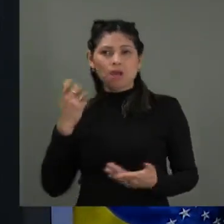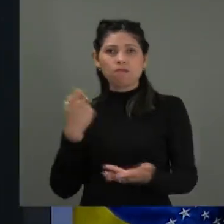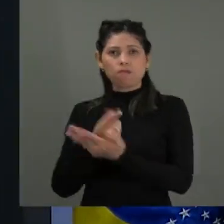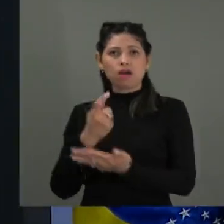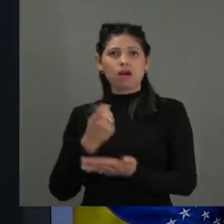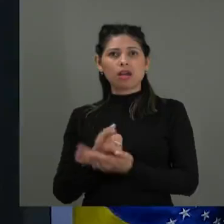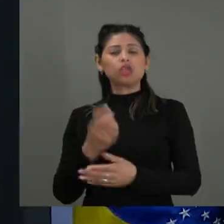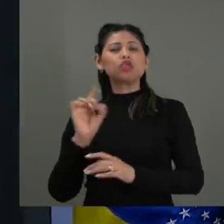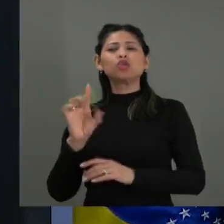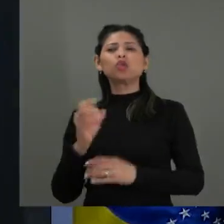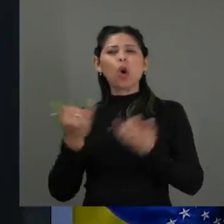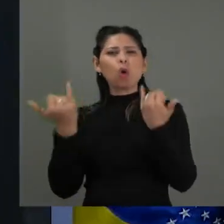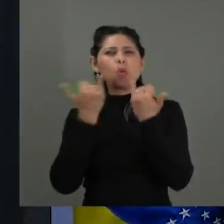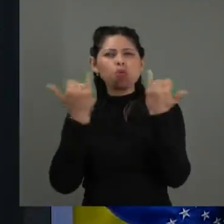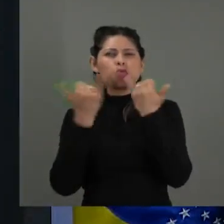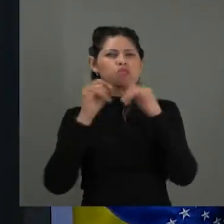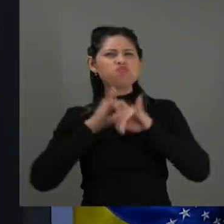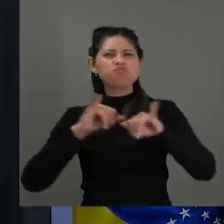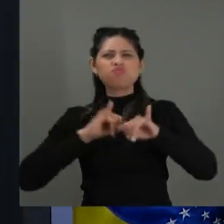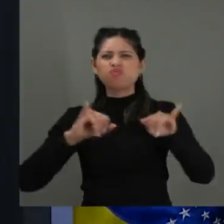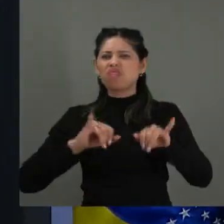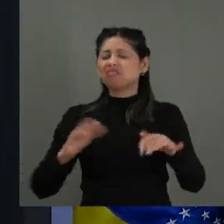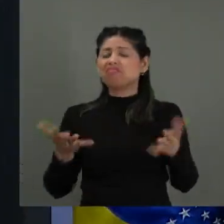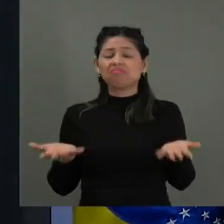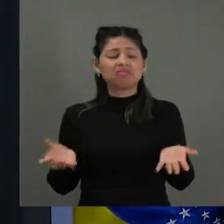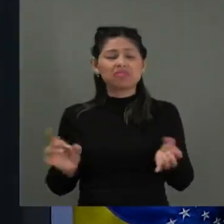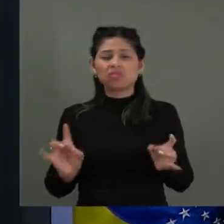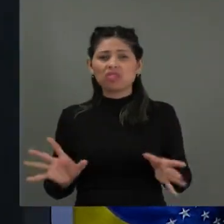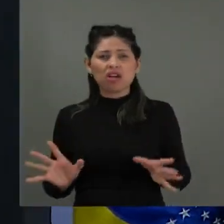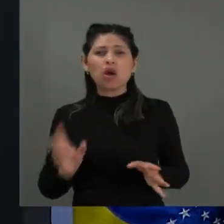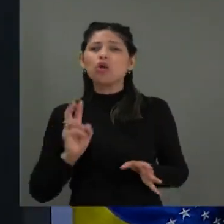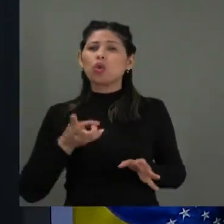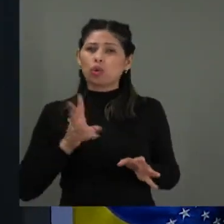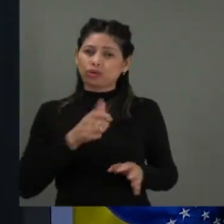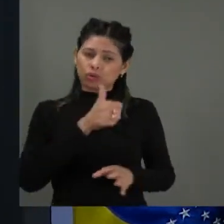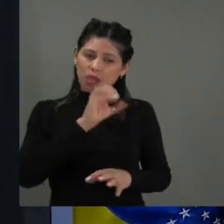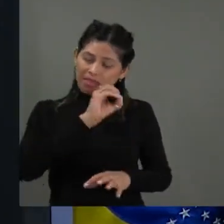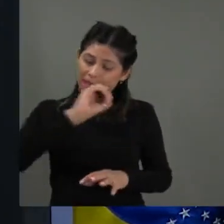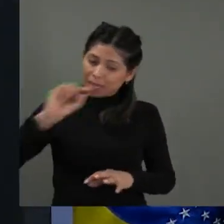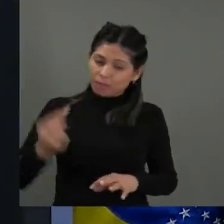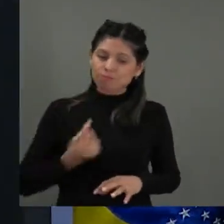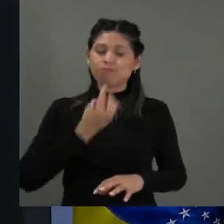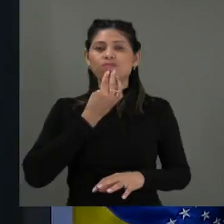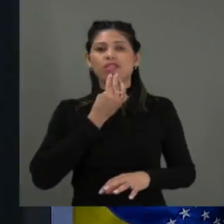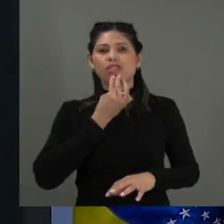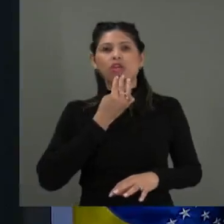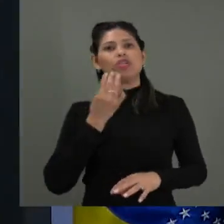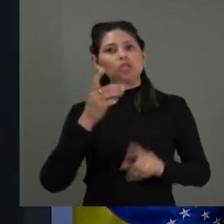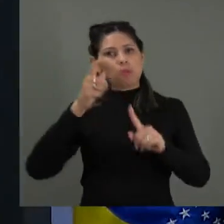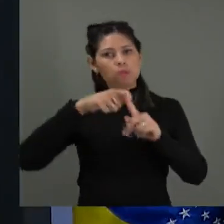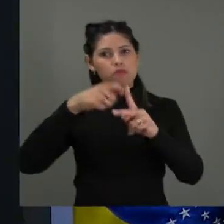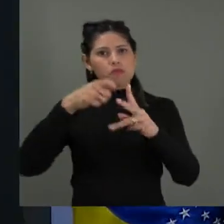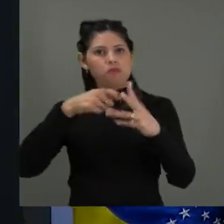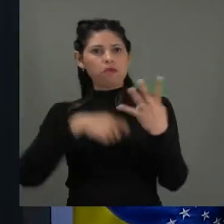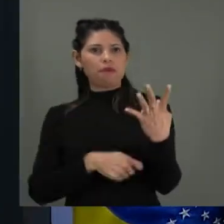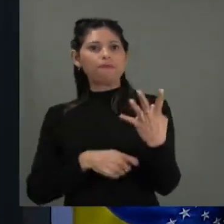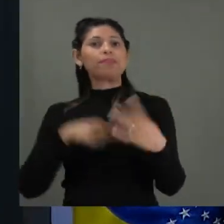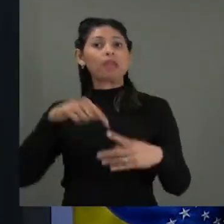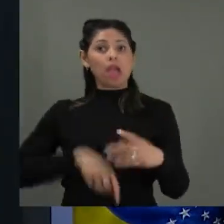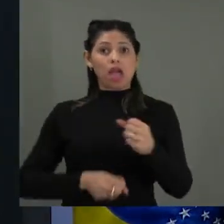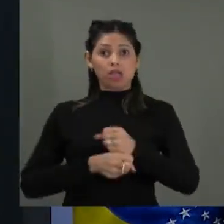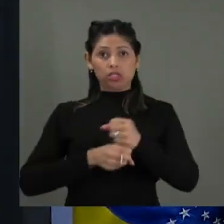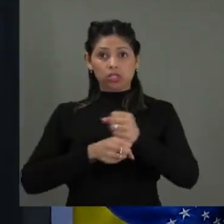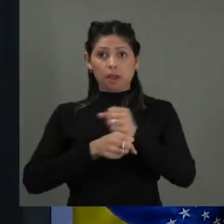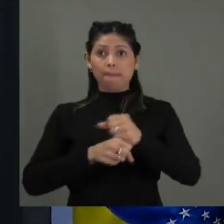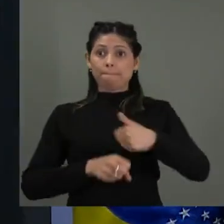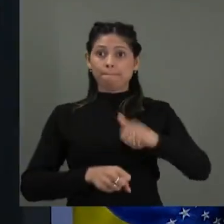Apenas com propaganda e publicidade. E continua, 10 milhões por mês. E nesse ano já foram gastos mais de